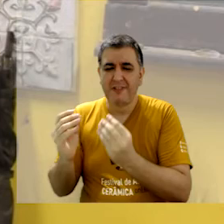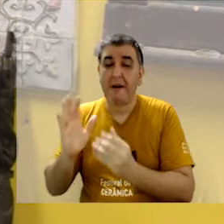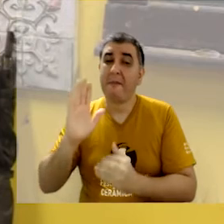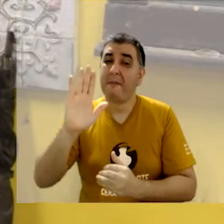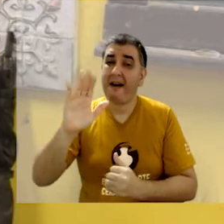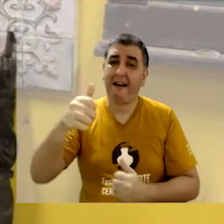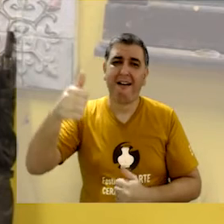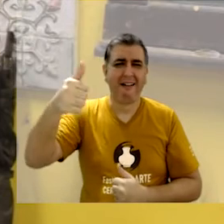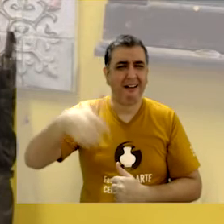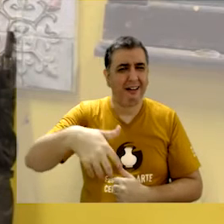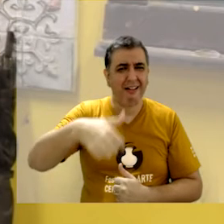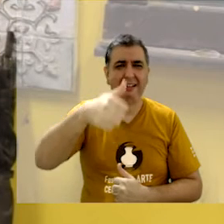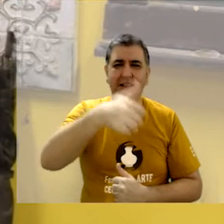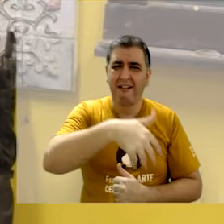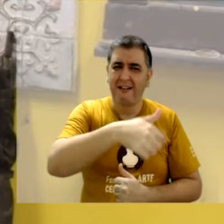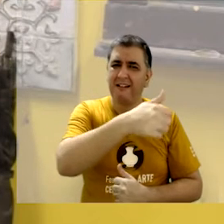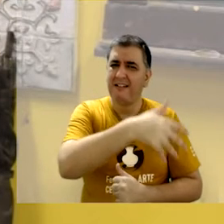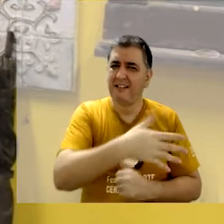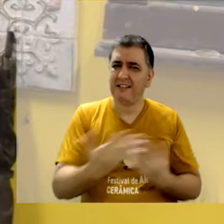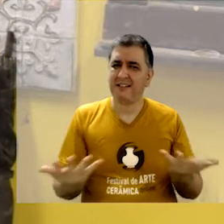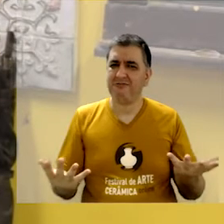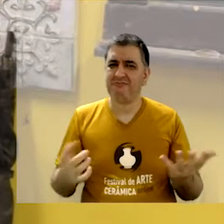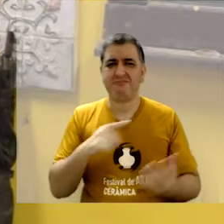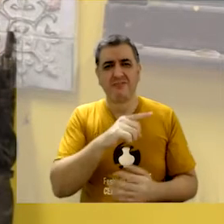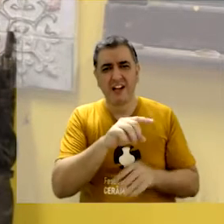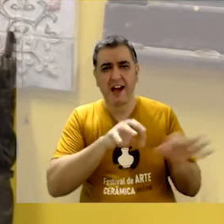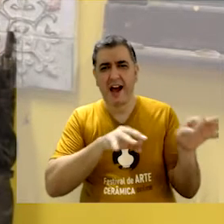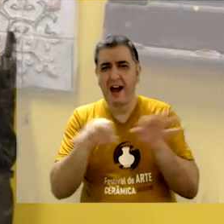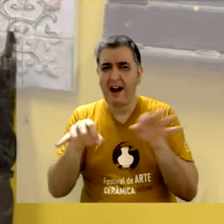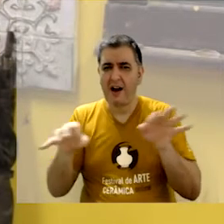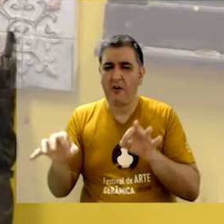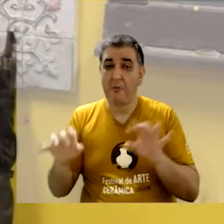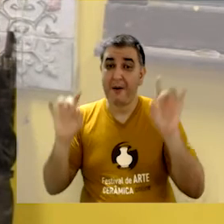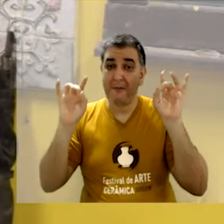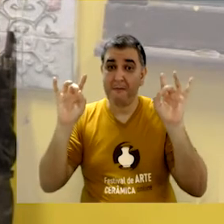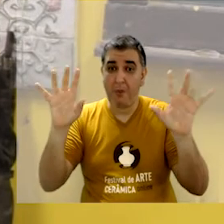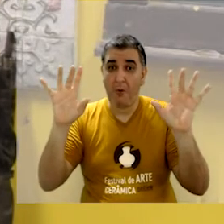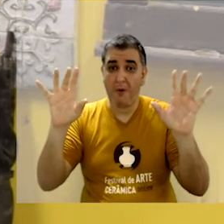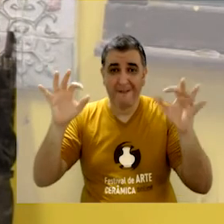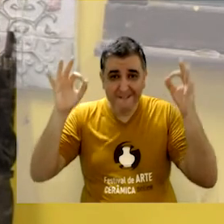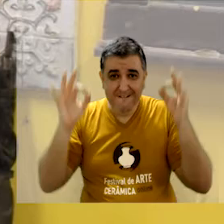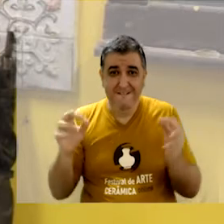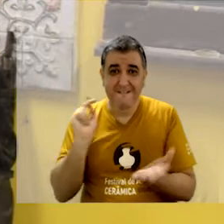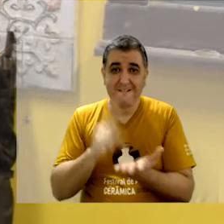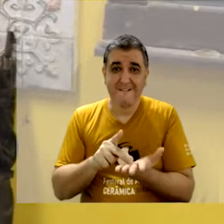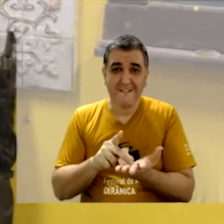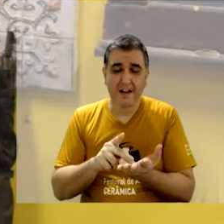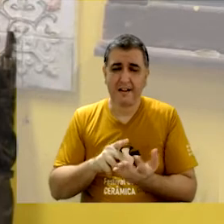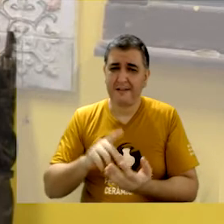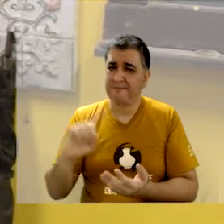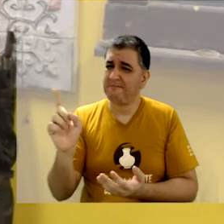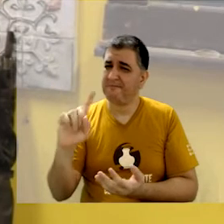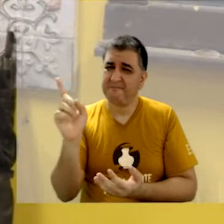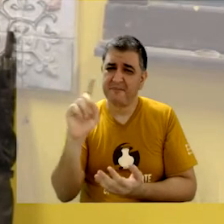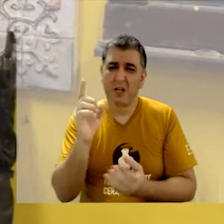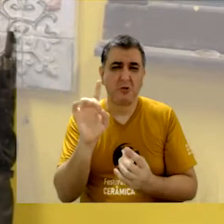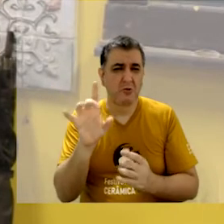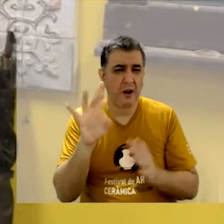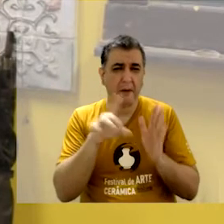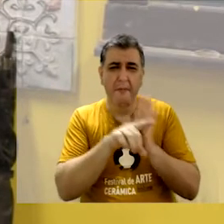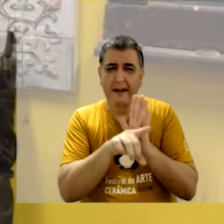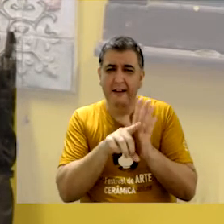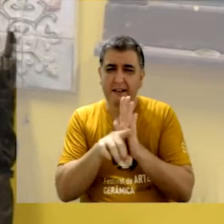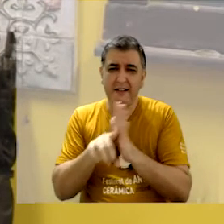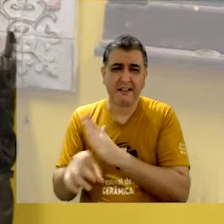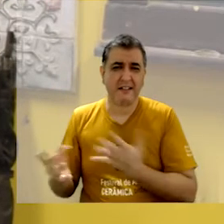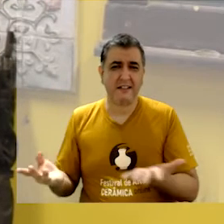todas descartadas, né? Nada é aproveitado, nada vira verdade, de fato, né? Também não temos uma indústria